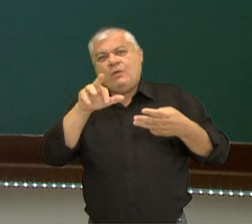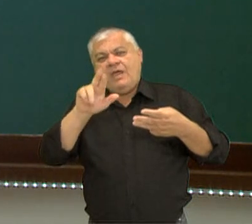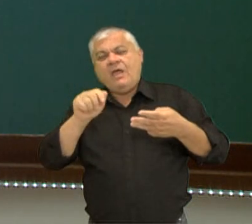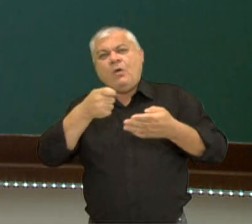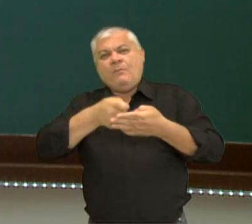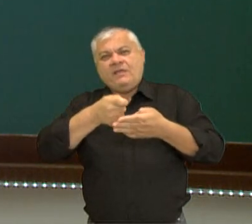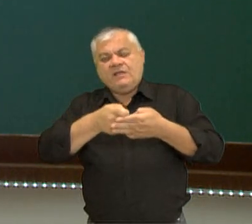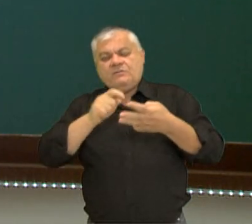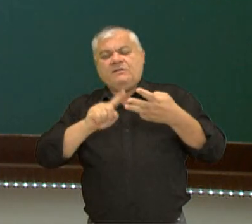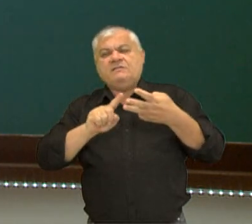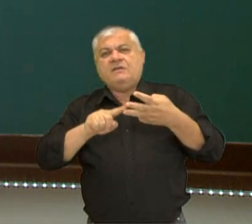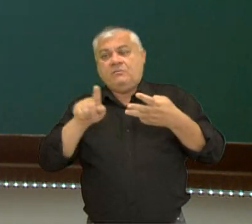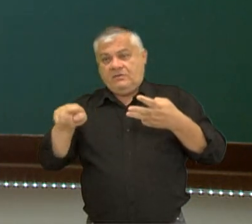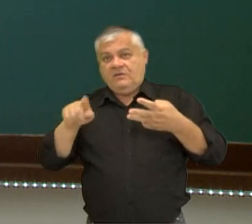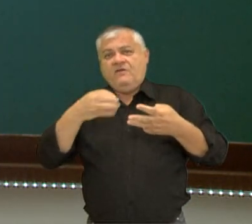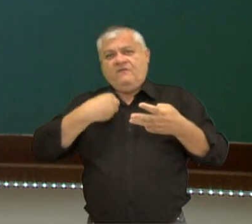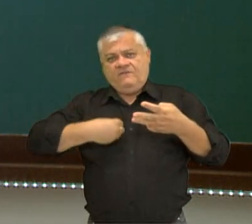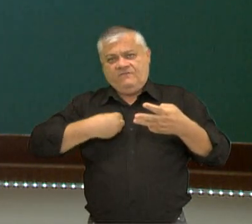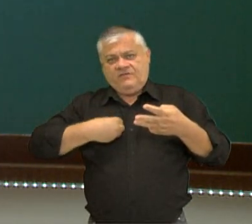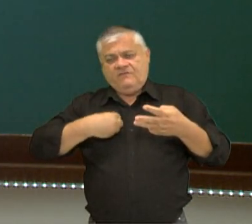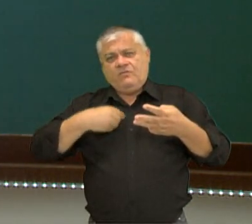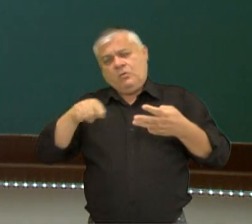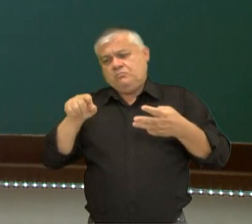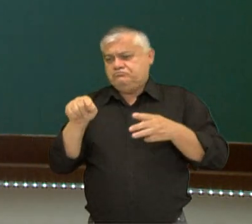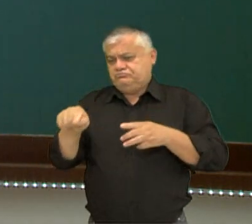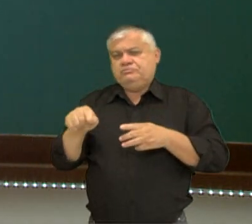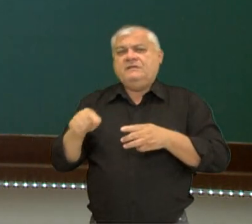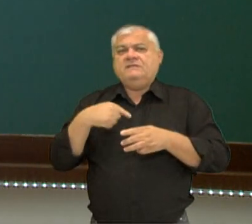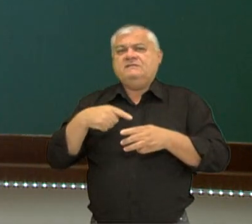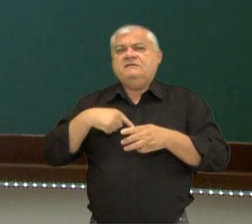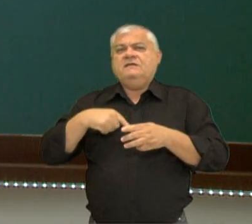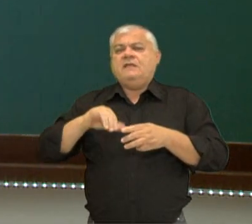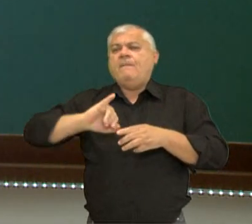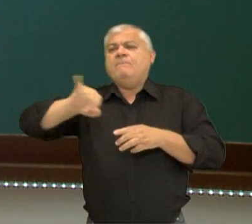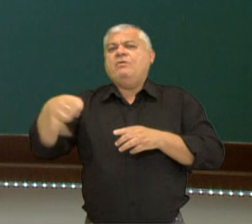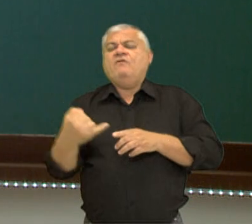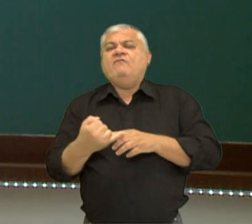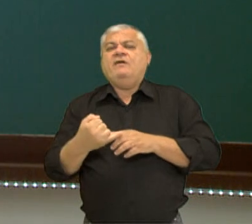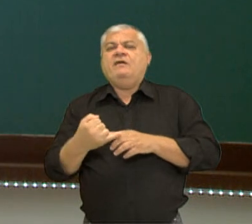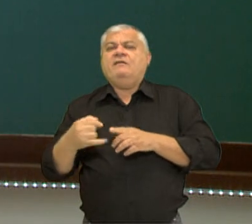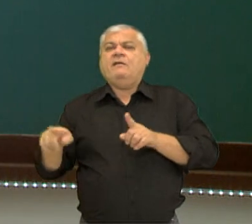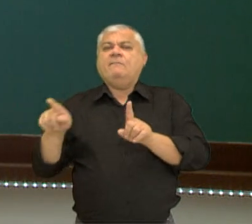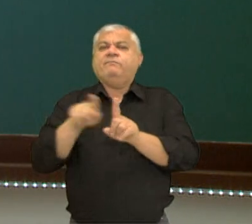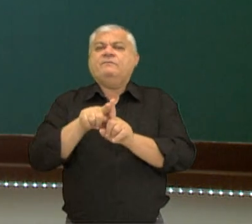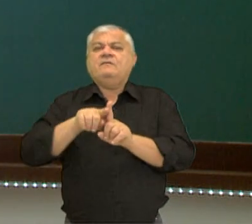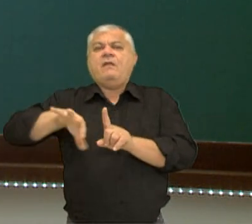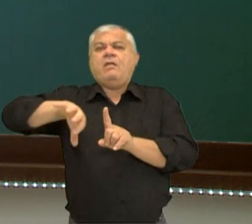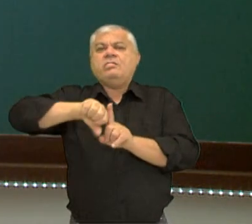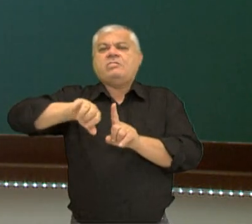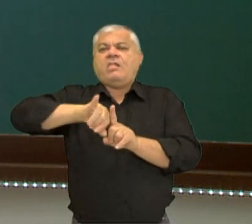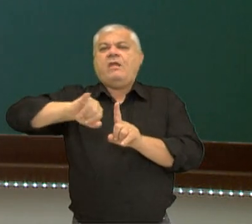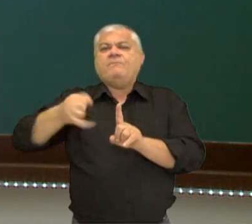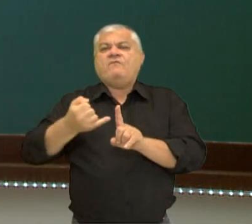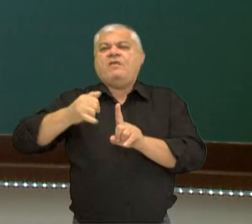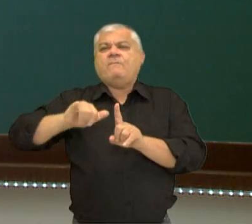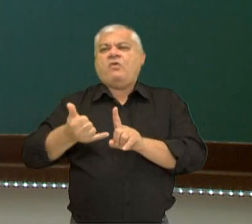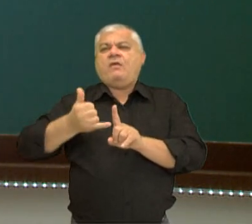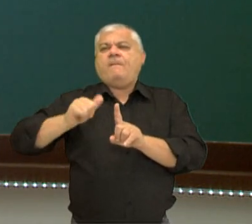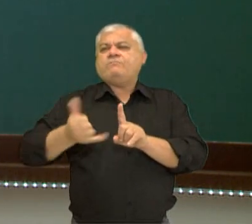ser vivo ou aquele organismo, né, que tira proveito de um outro, tá? Que se beneficia de um